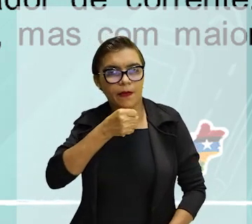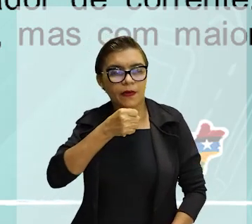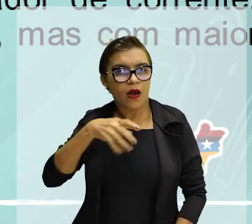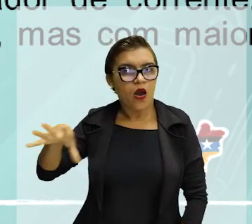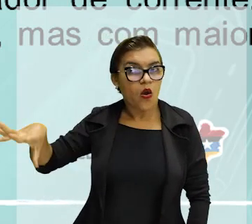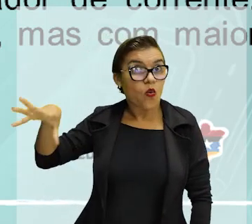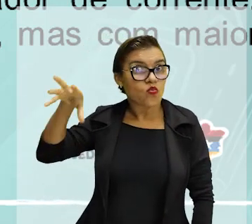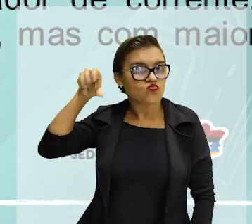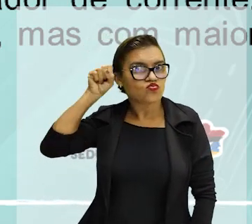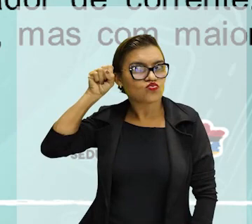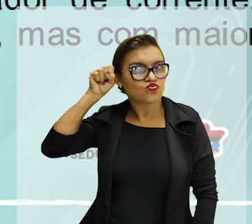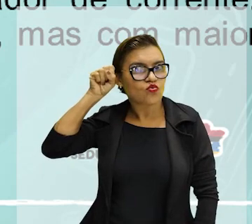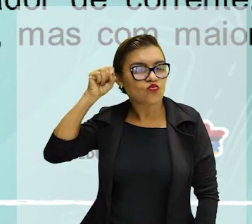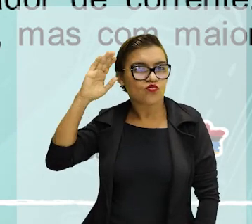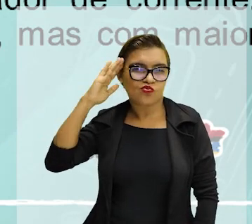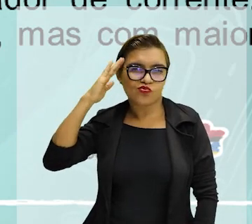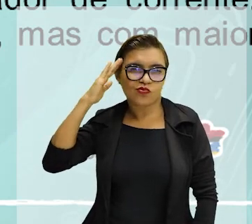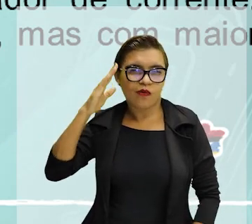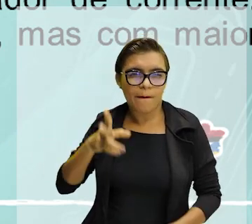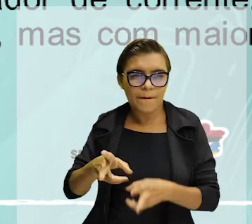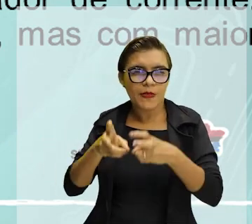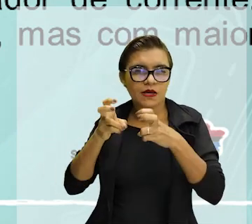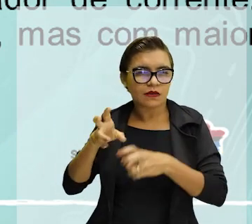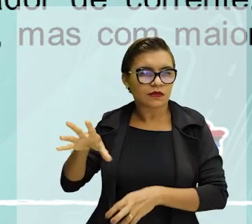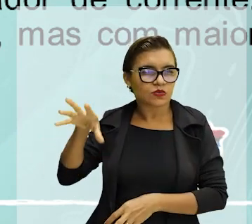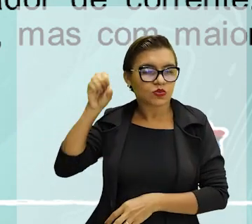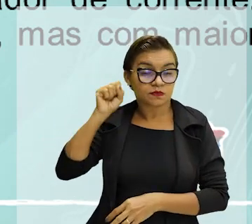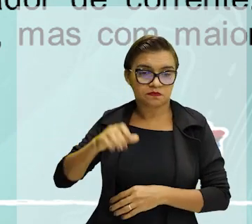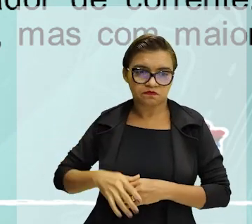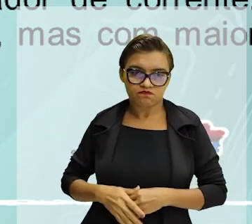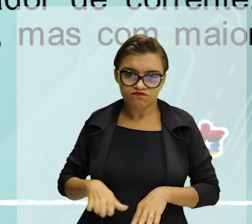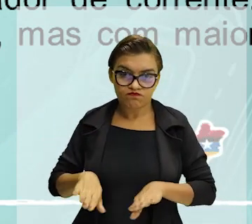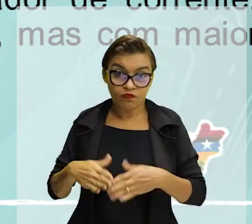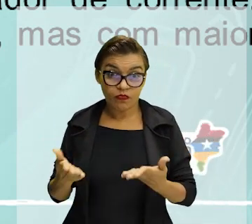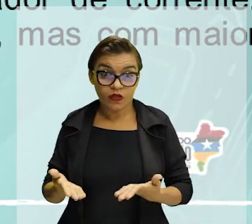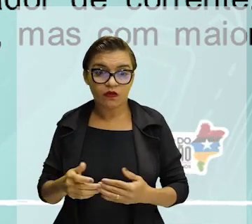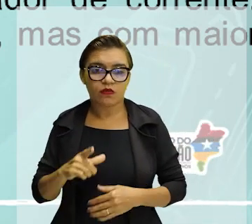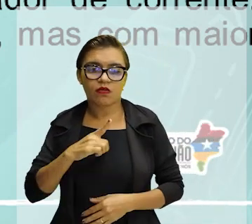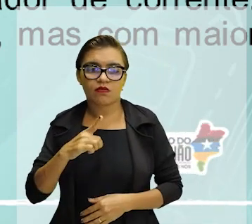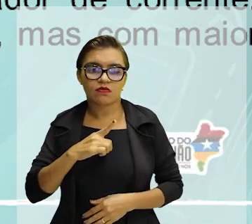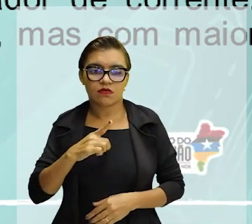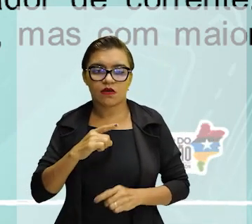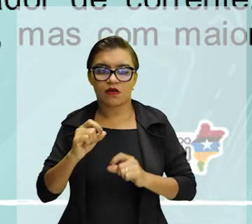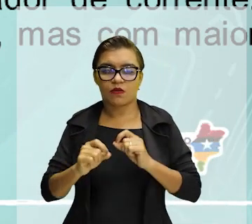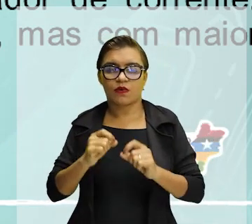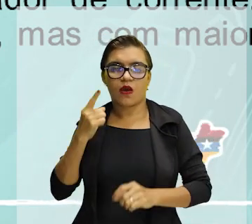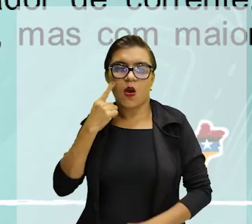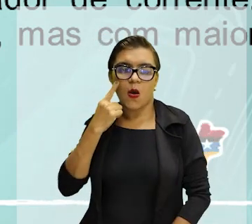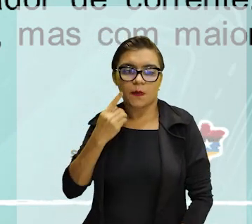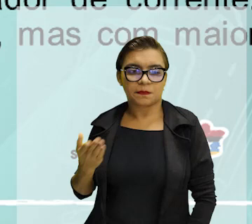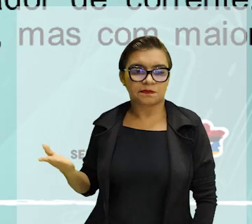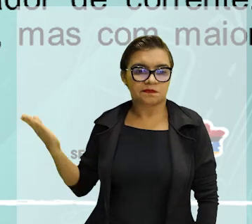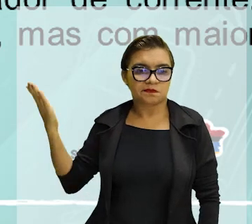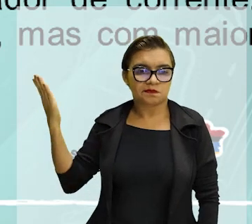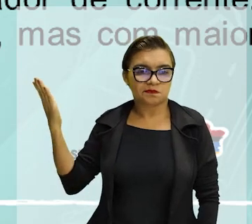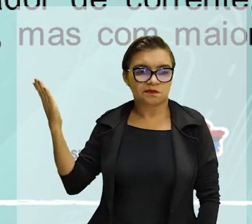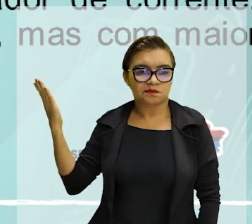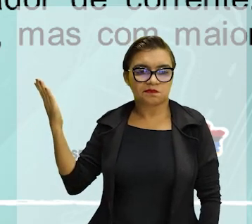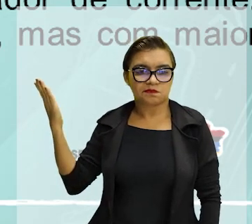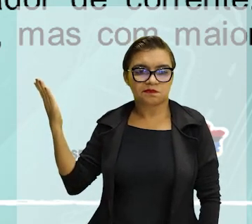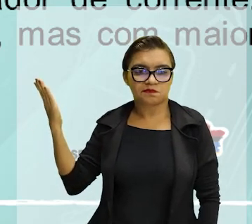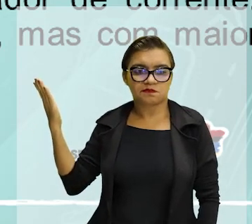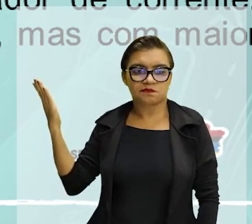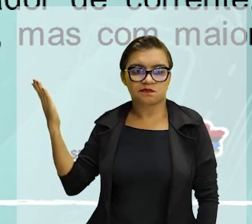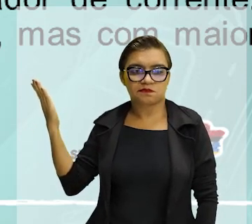Isso de alguns milésimos de volts ou até alguns volts, certo? Seria tensão suficiente